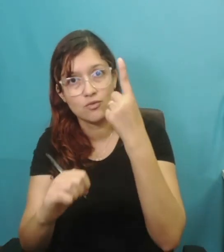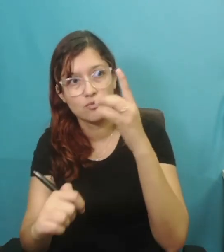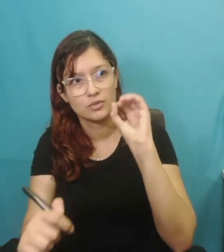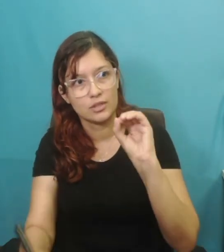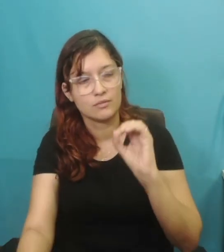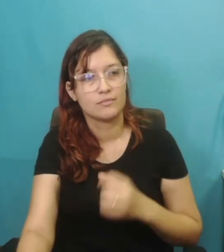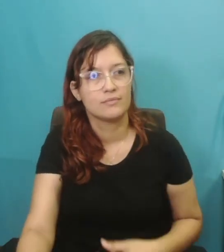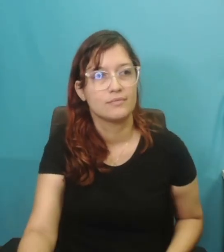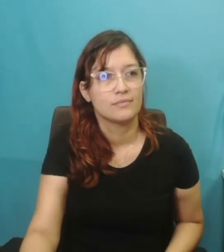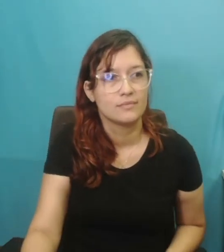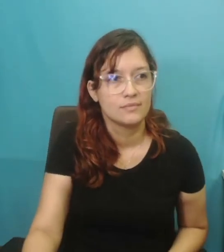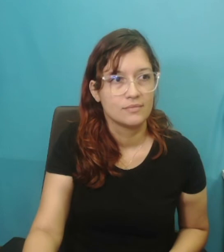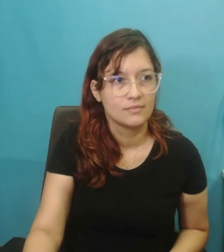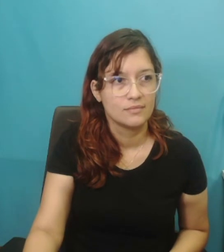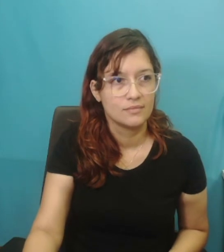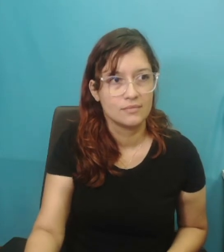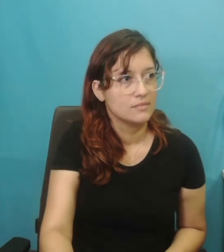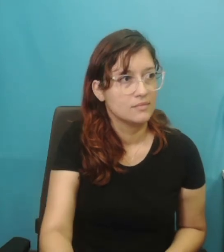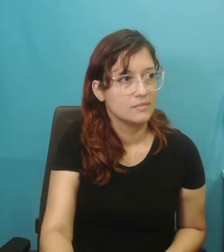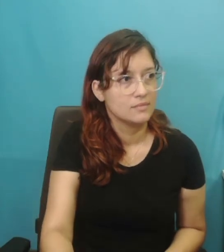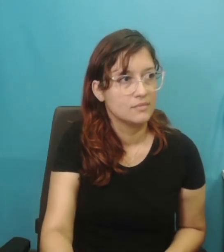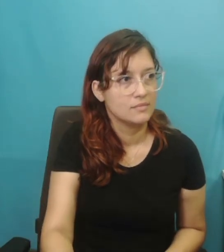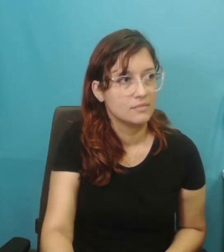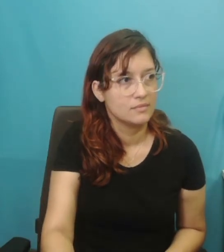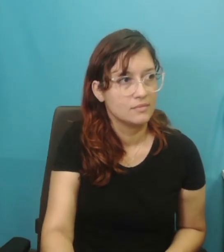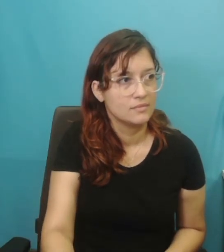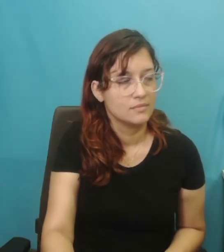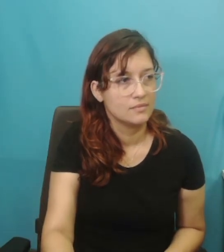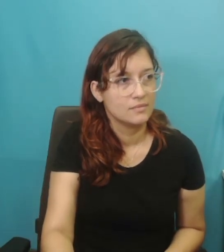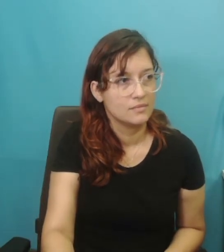1 menos 1, 0.